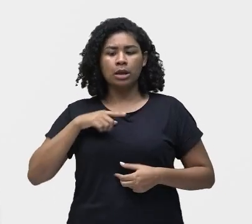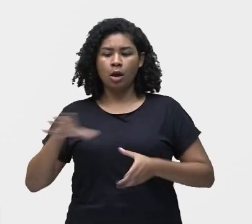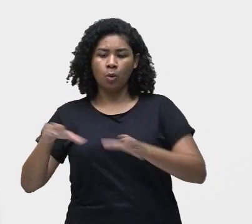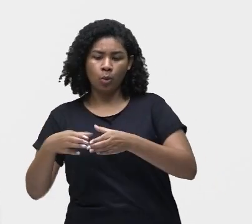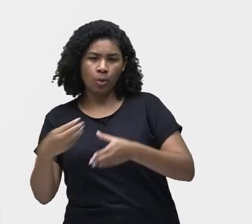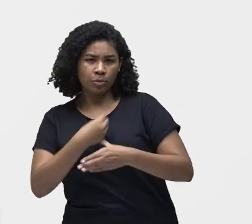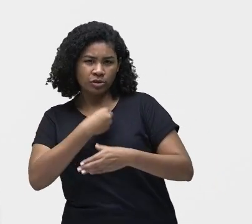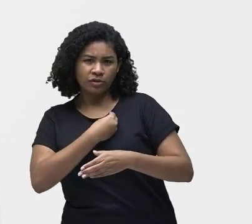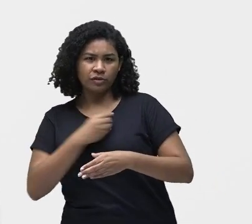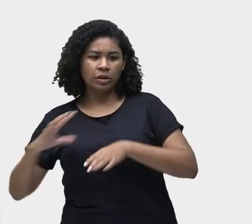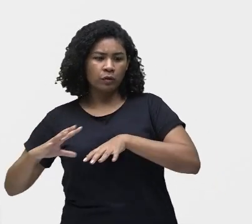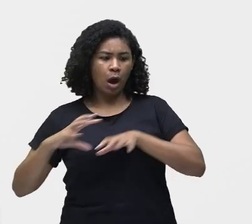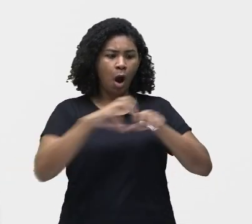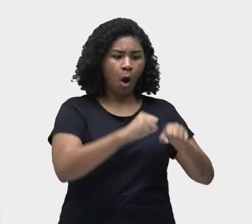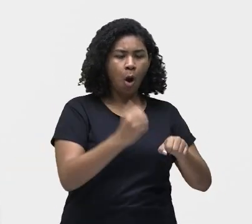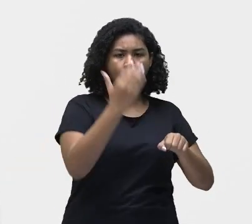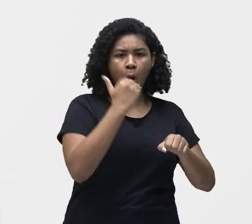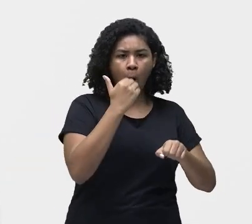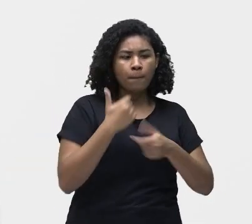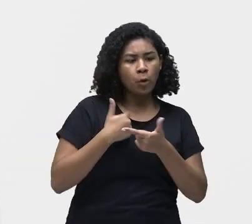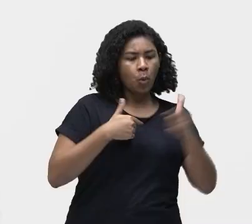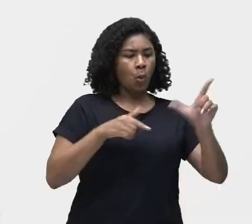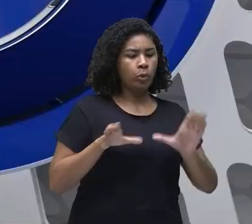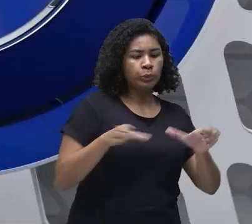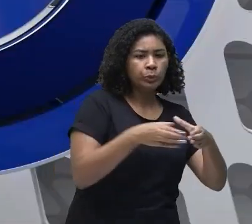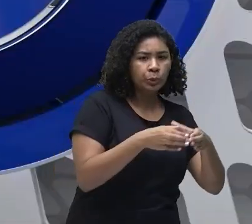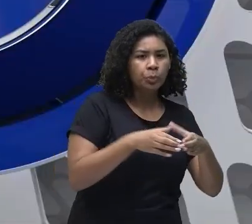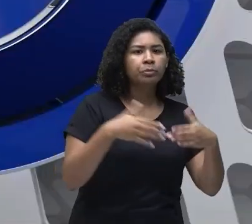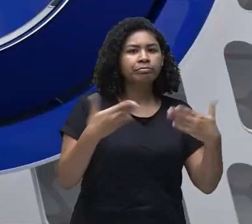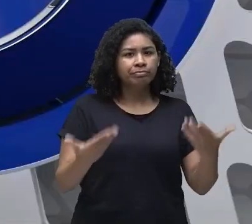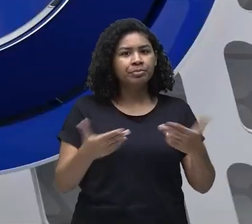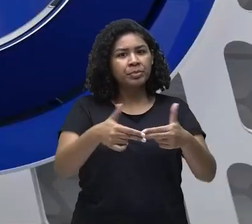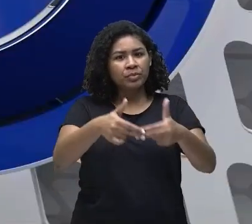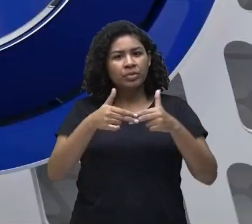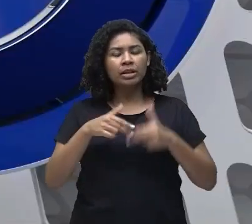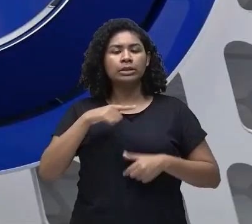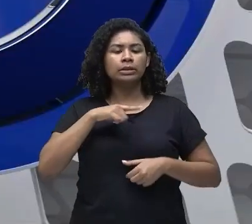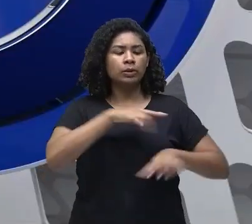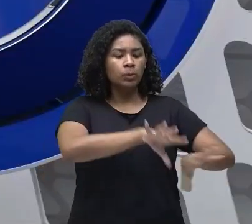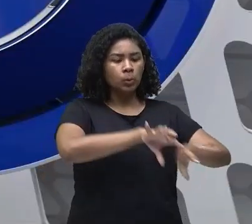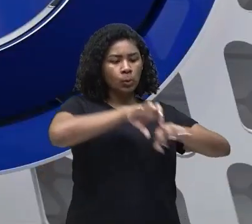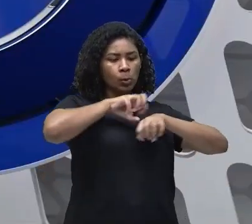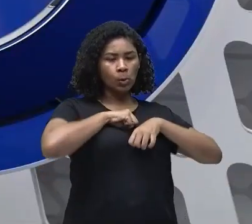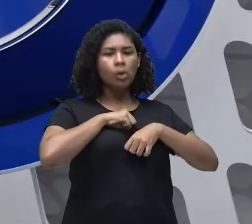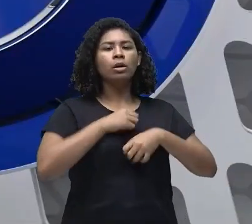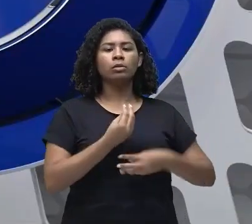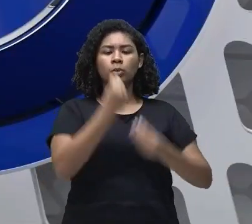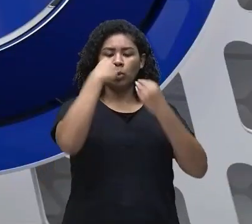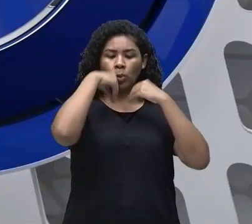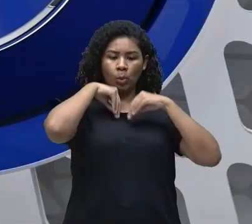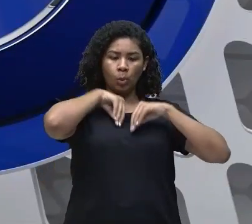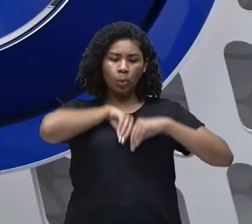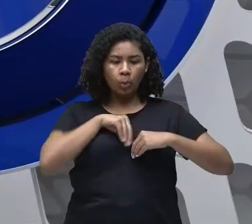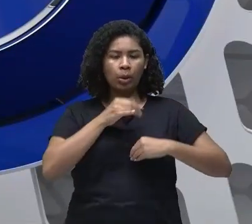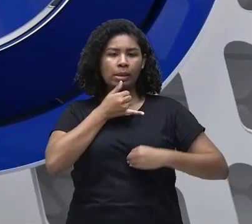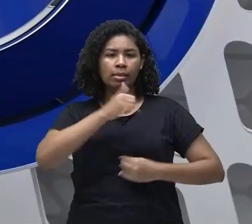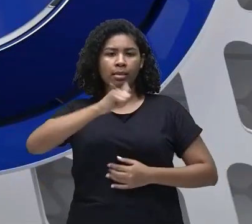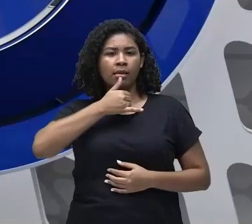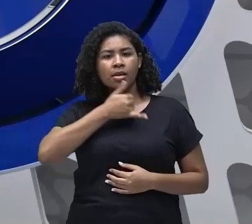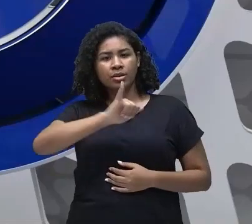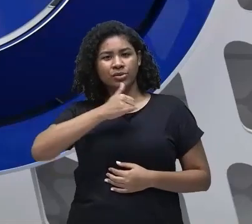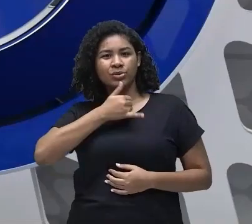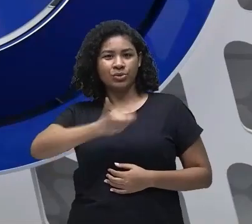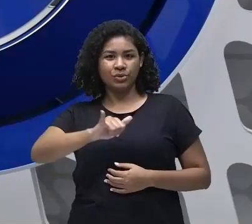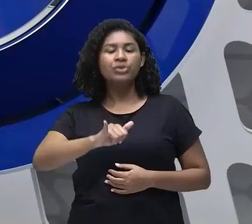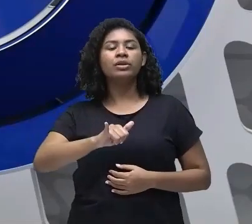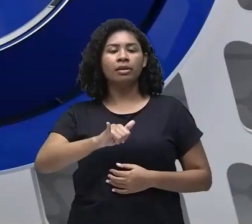se alimenta de outros seres, você tem aí, você acaba incorporando essa massa e essa energia.